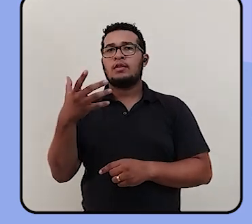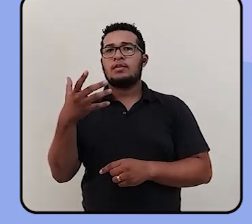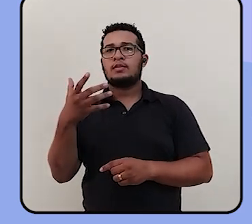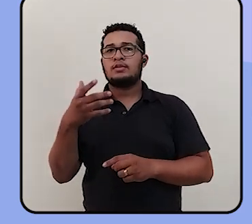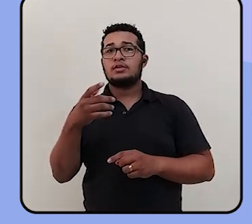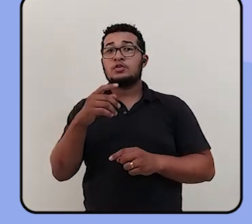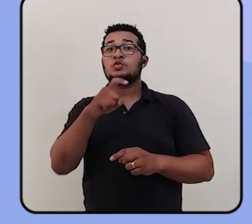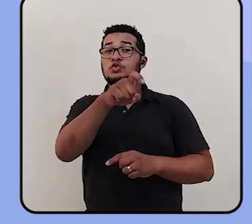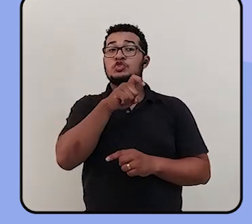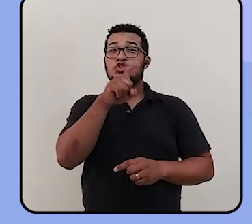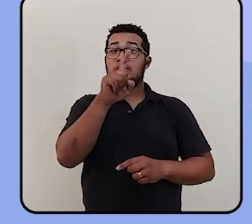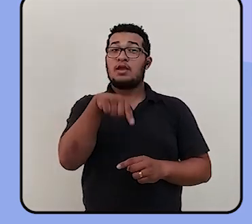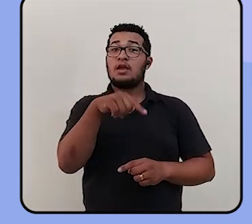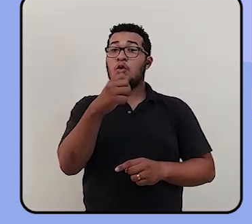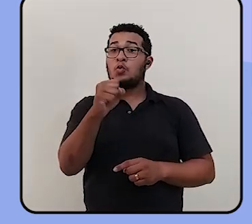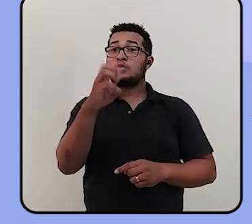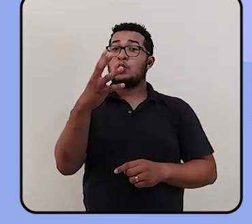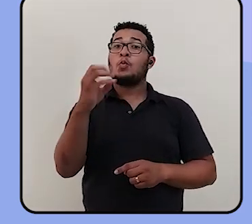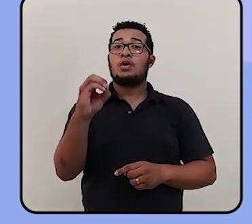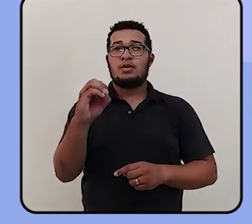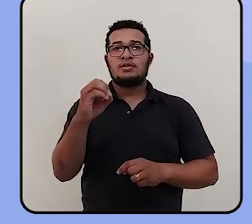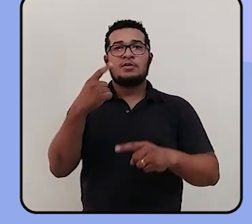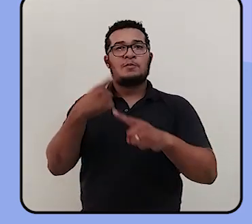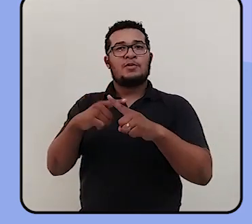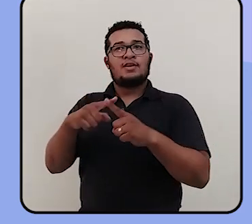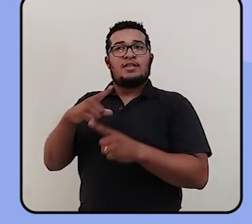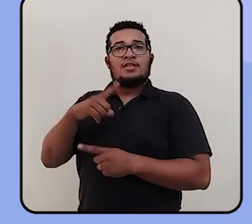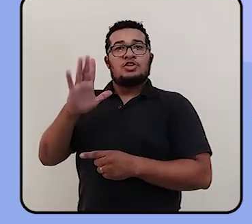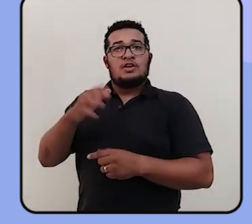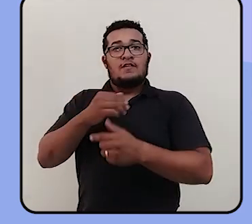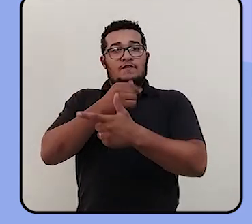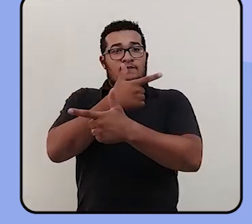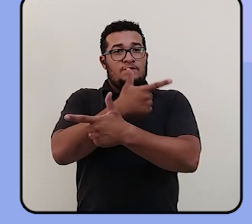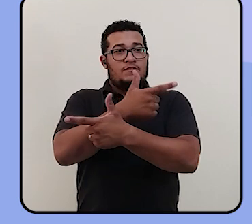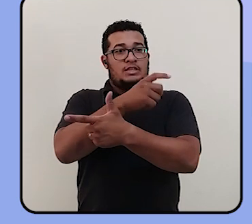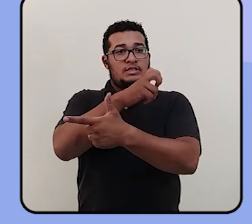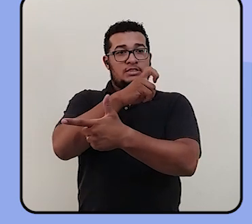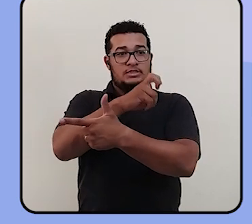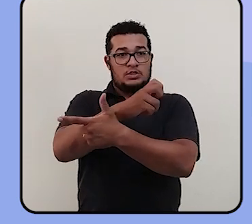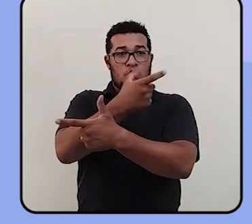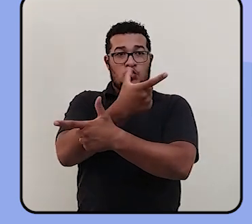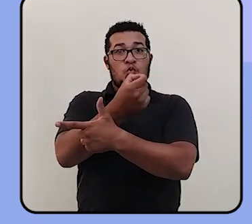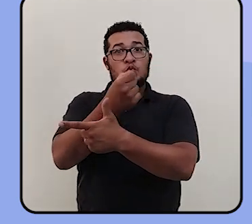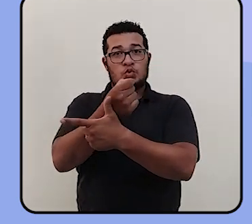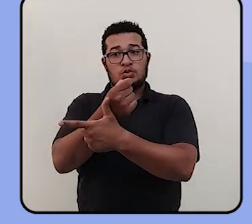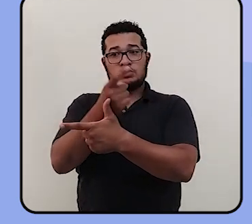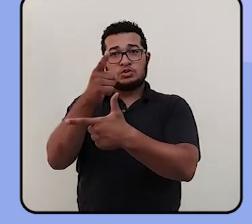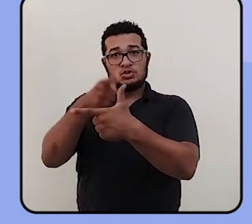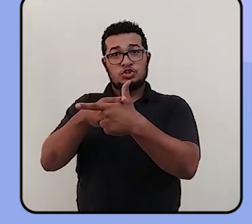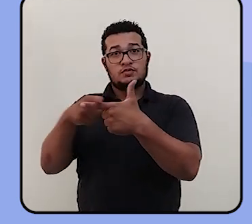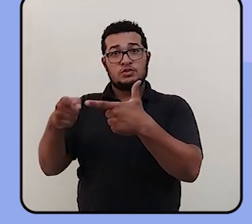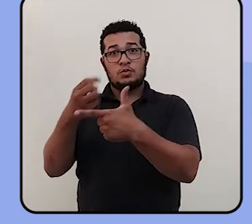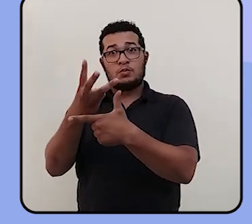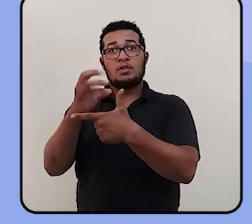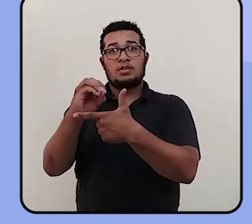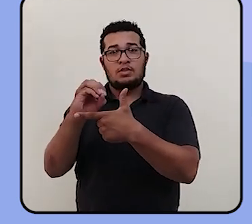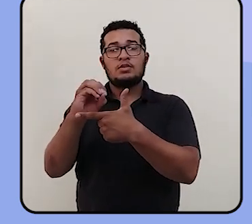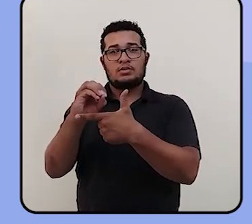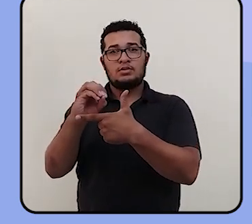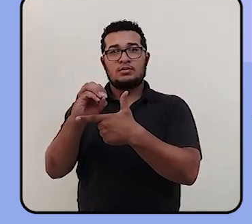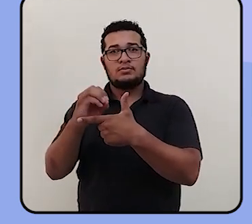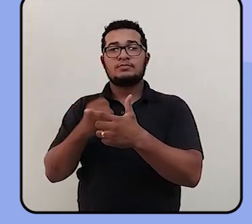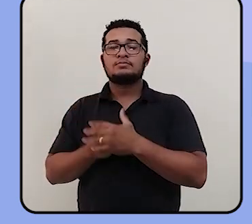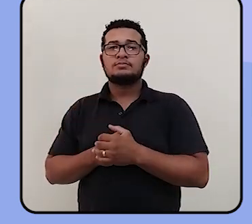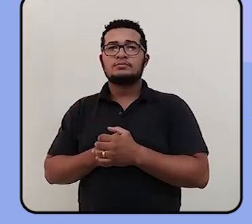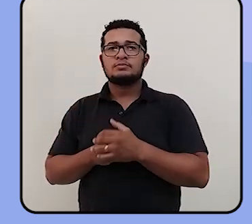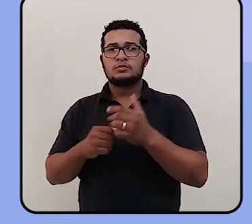O x vale 840, porque você pegou 25.200 e dividiu por 30. Agora,